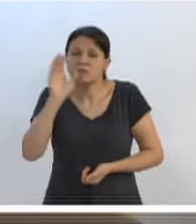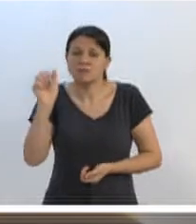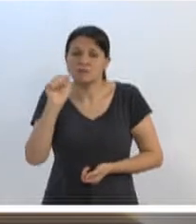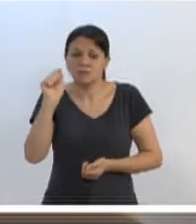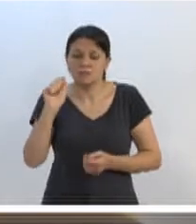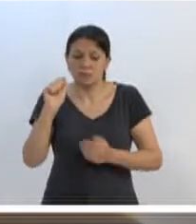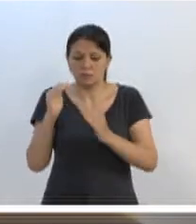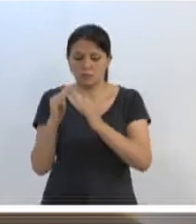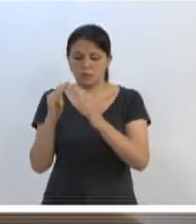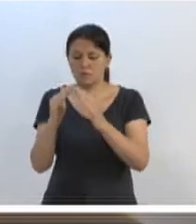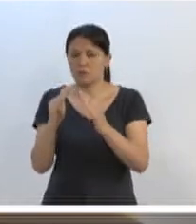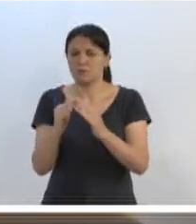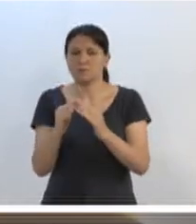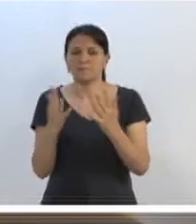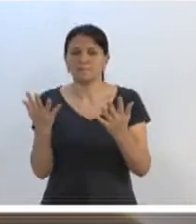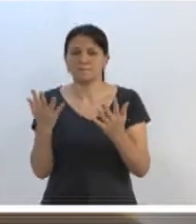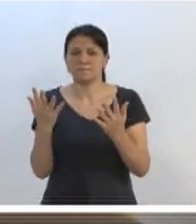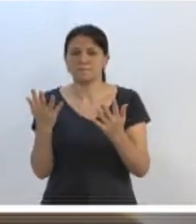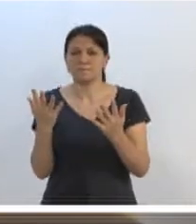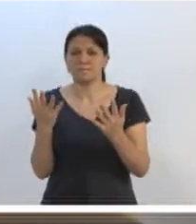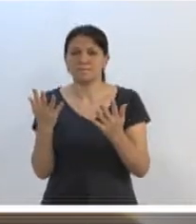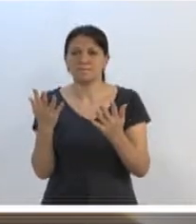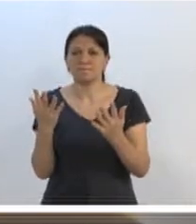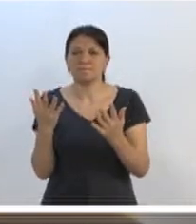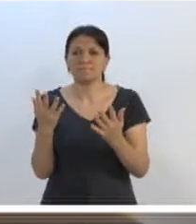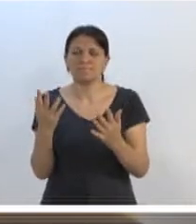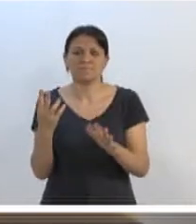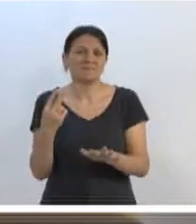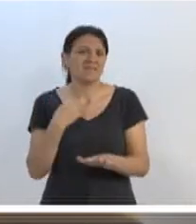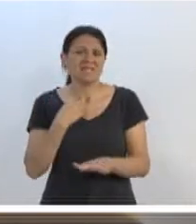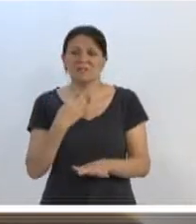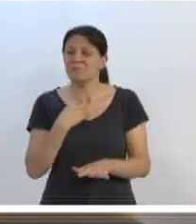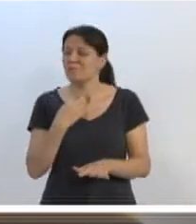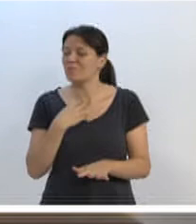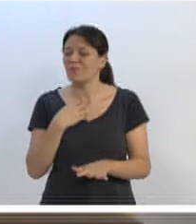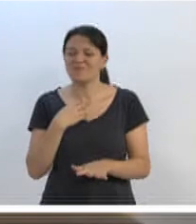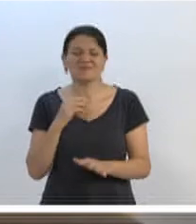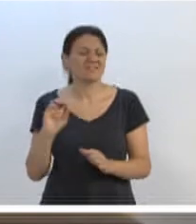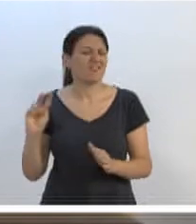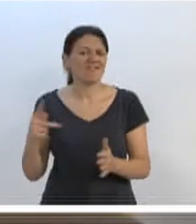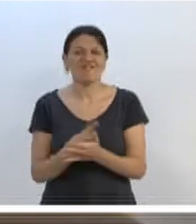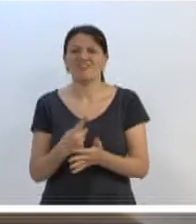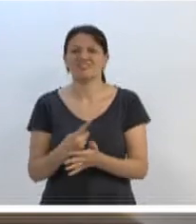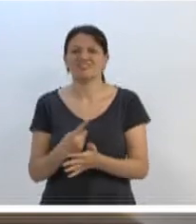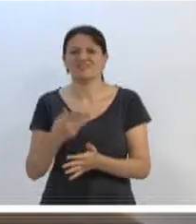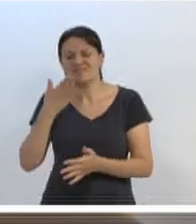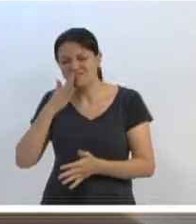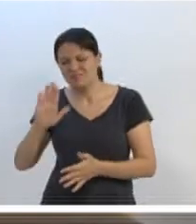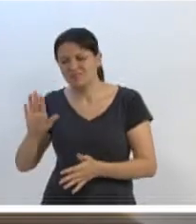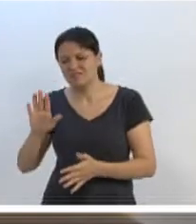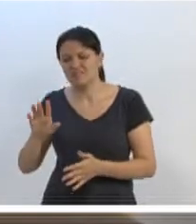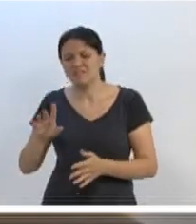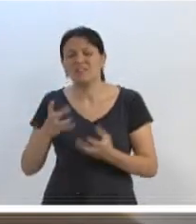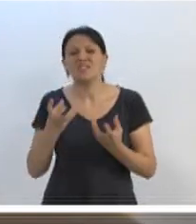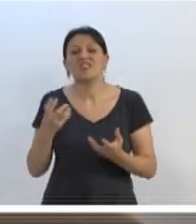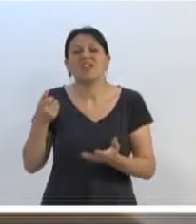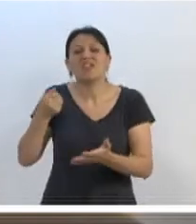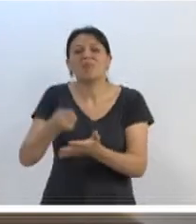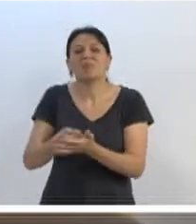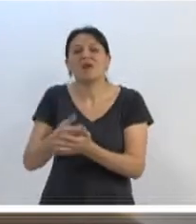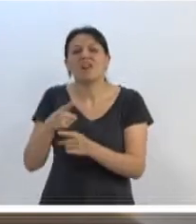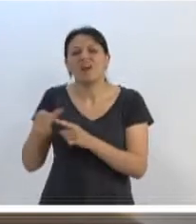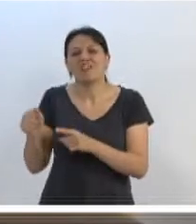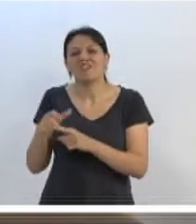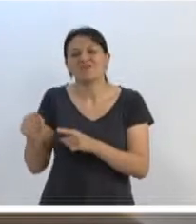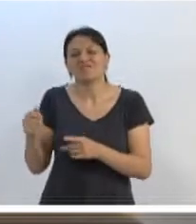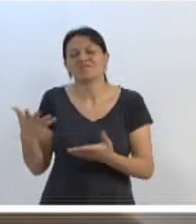que não deixam a gente fazer os eventos com as crianças sem ser pago. Eles querem que pague o aluguel da quadra